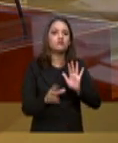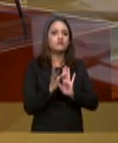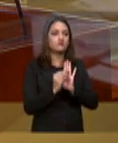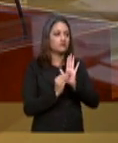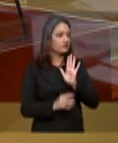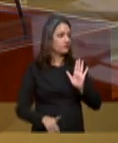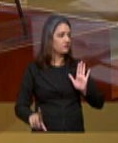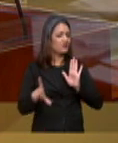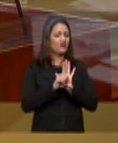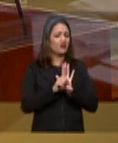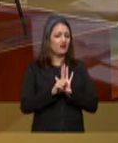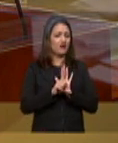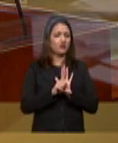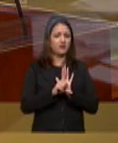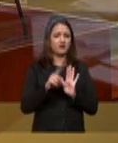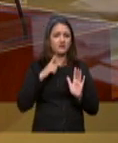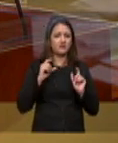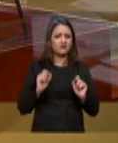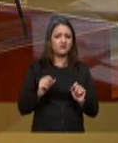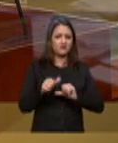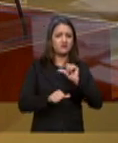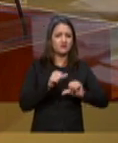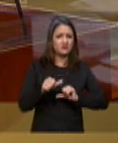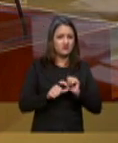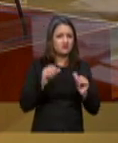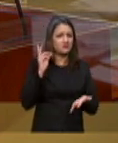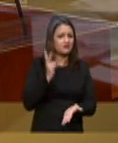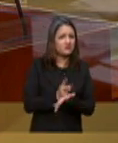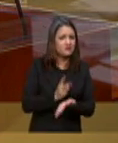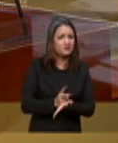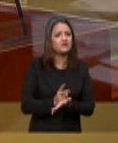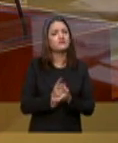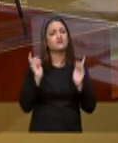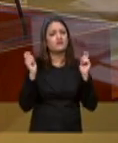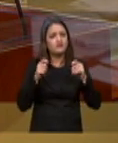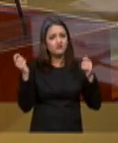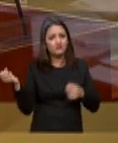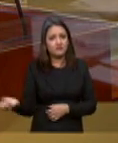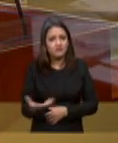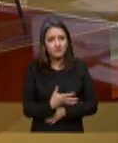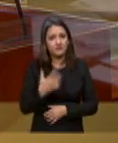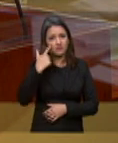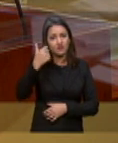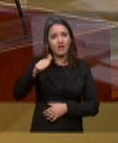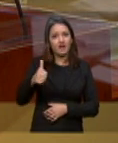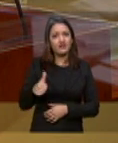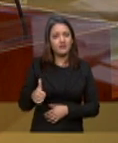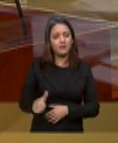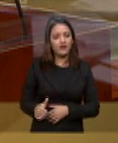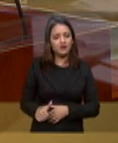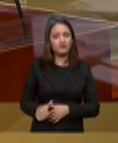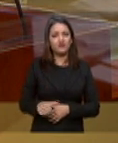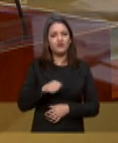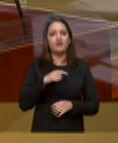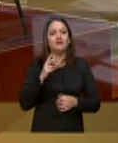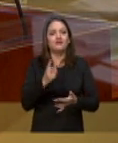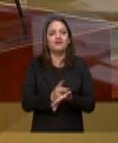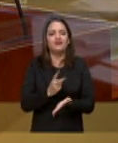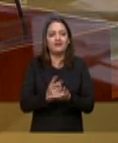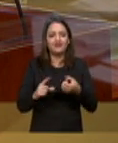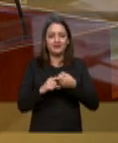alteração constitucional e alteração fática que justificasse nova análise do mesmo dispositivo já analisado